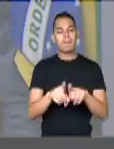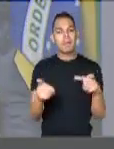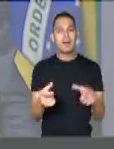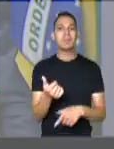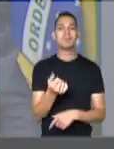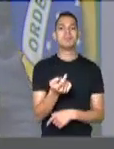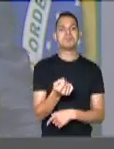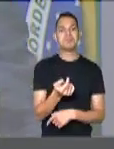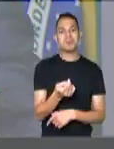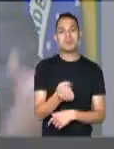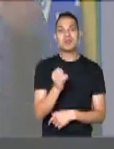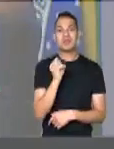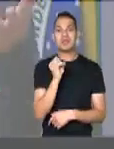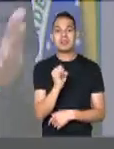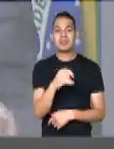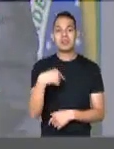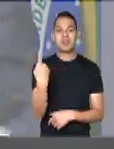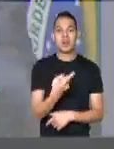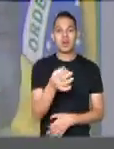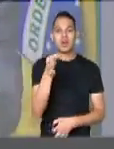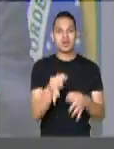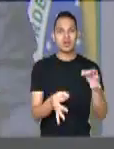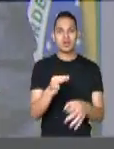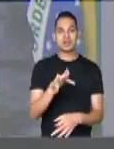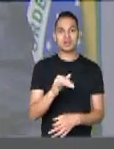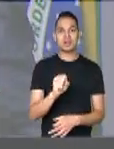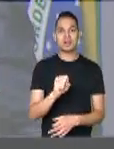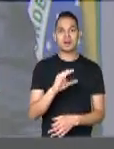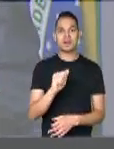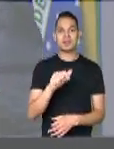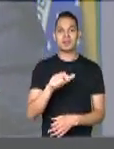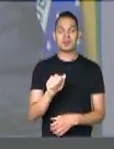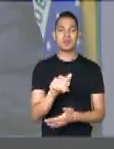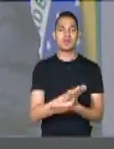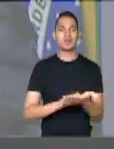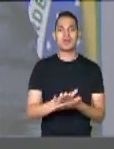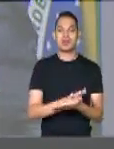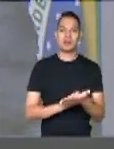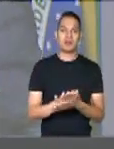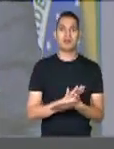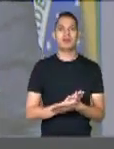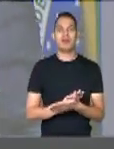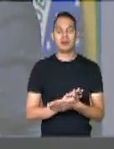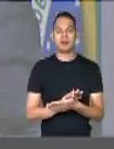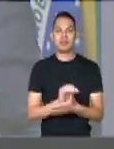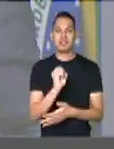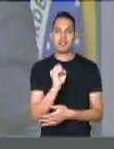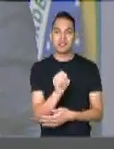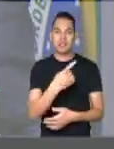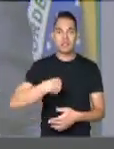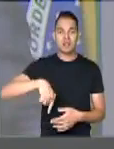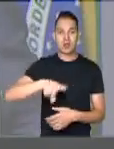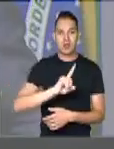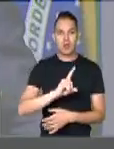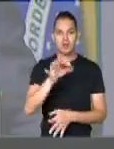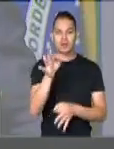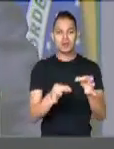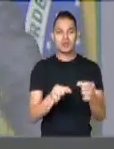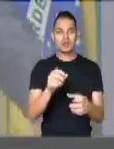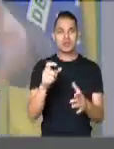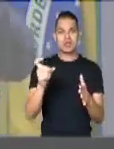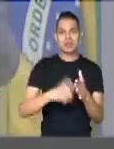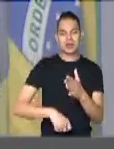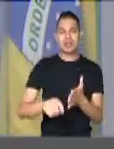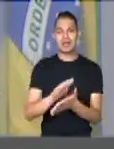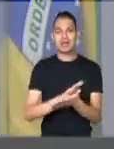pouco se nós não fizermos justiça fiscal, se nós não fizermos justiça tributária,